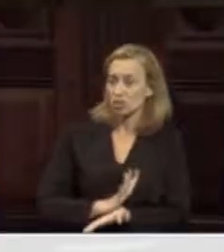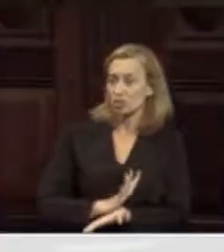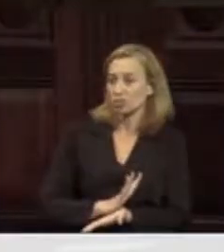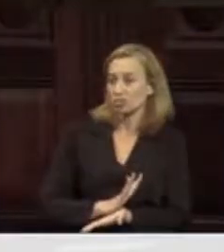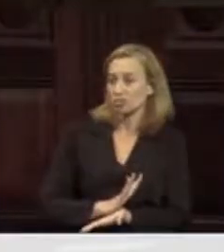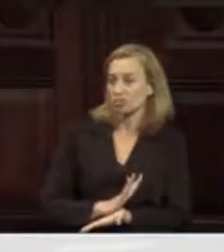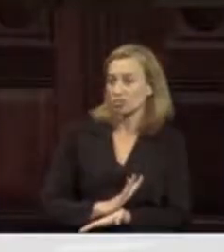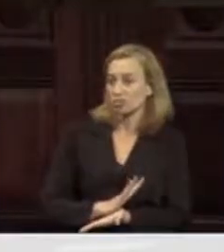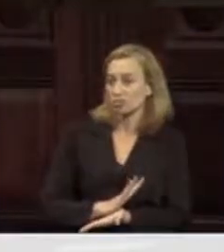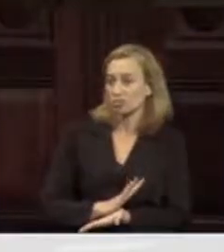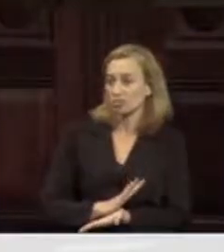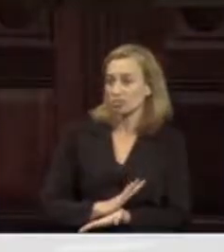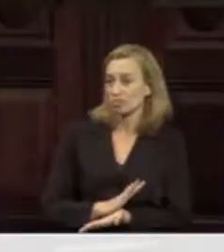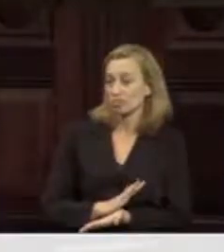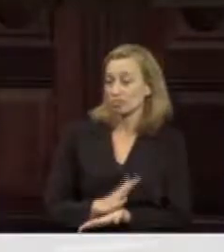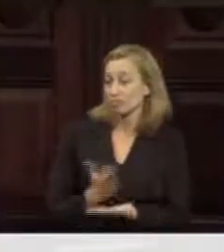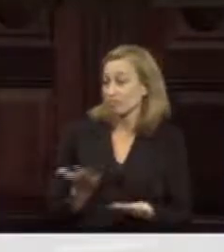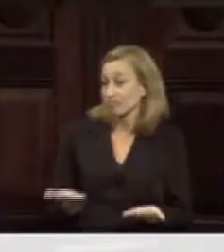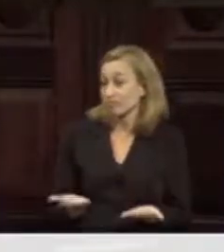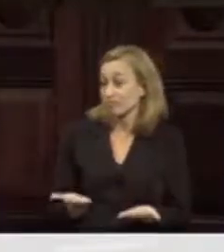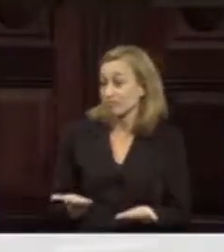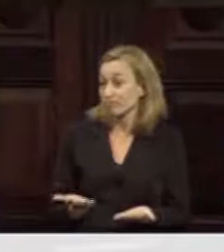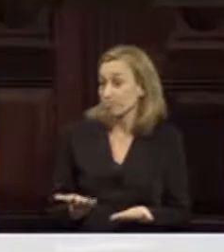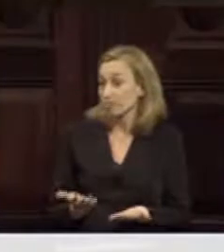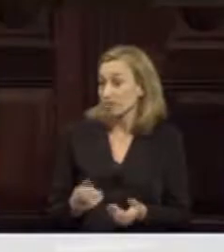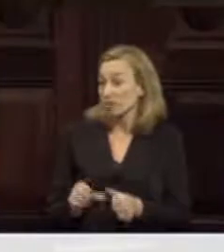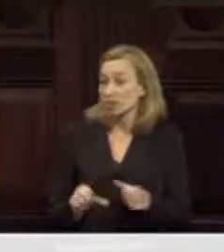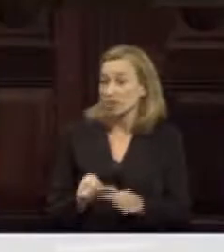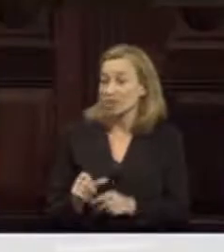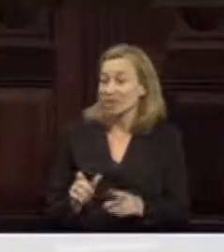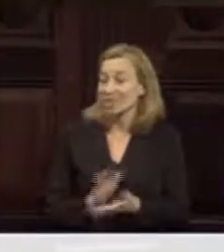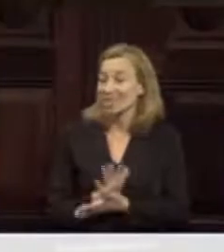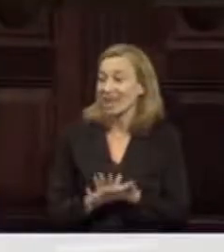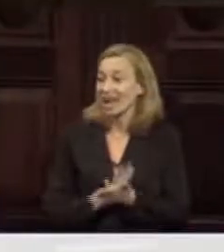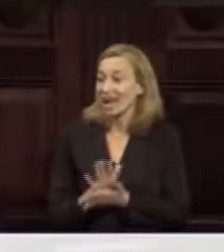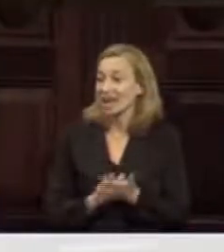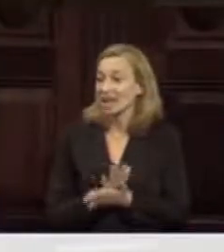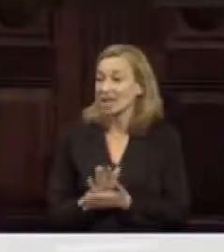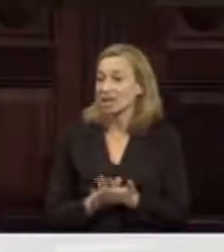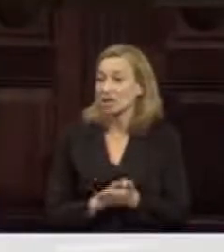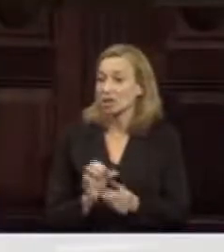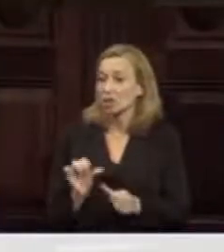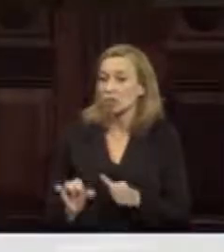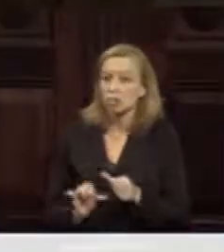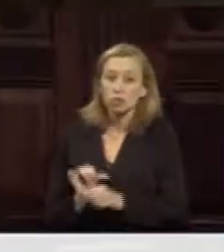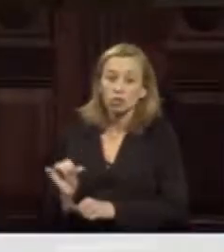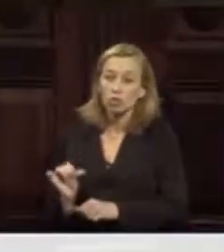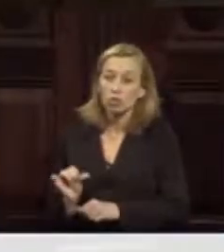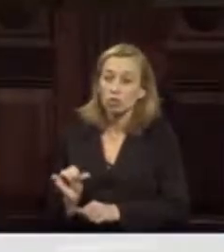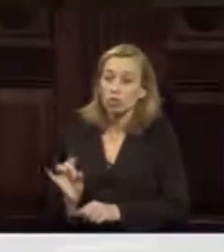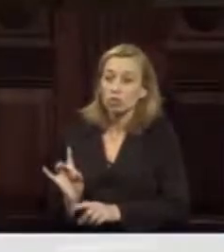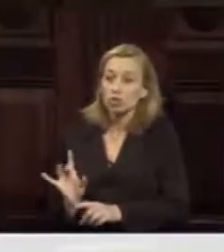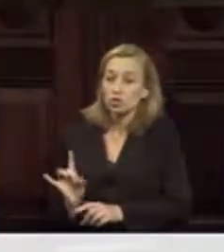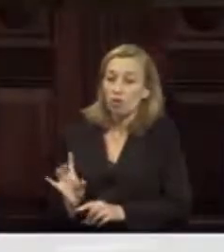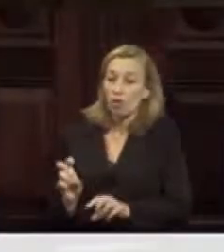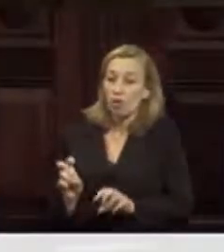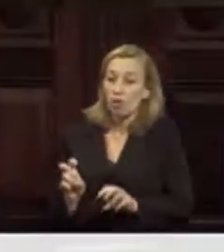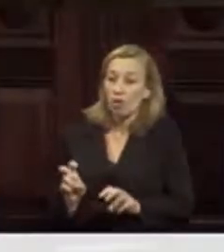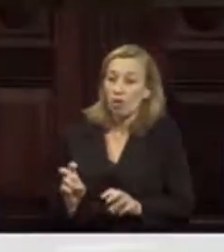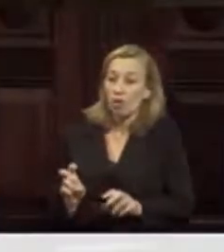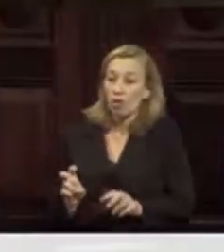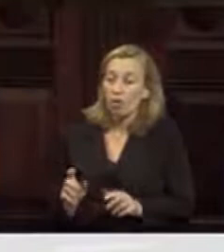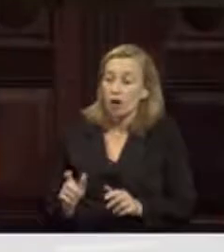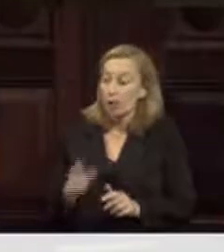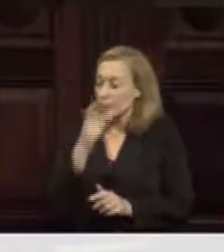continua exatamente a mesma. Mudou-se as cadeiras, os titulares das cadeiras, mas não